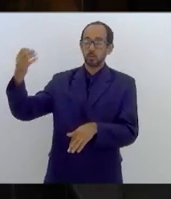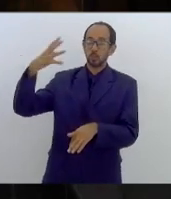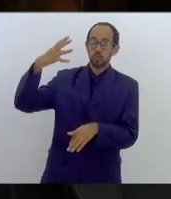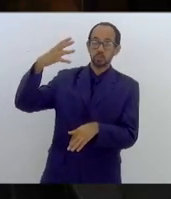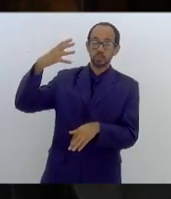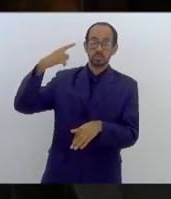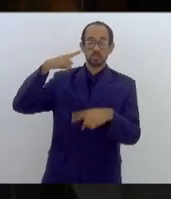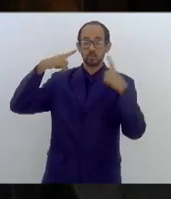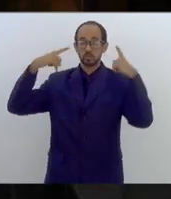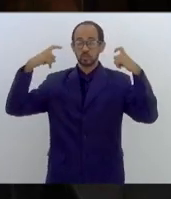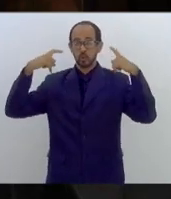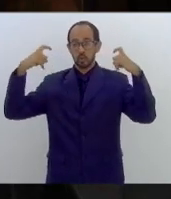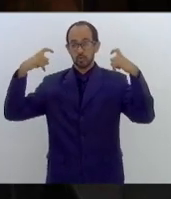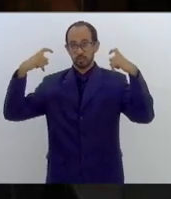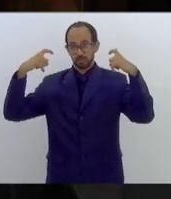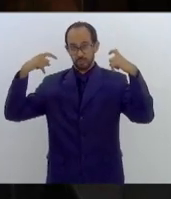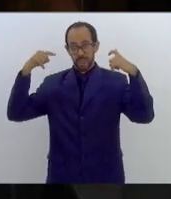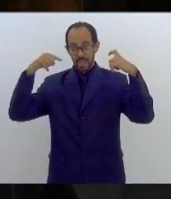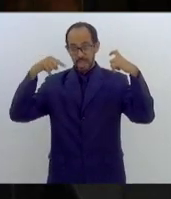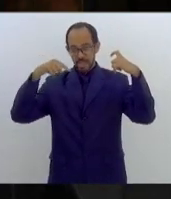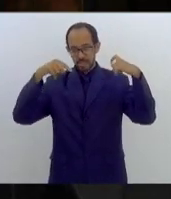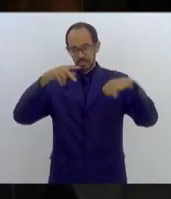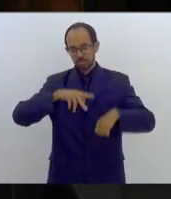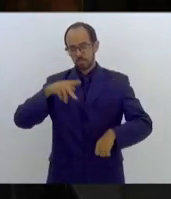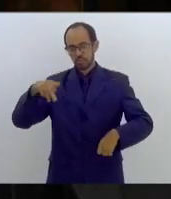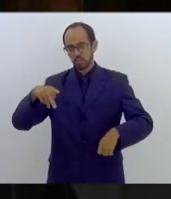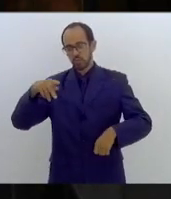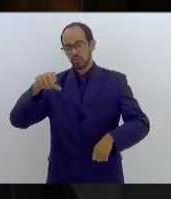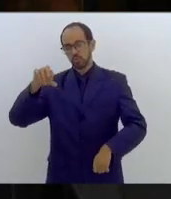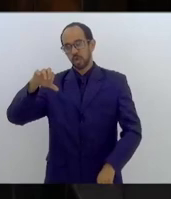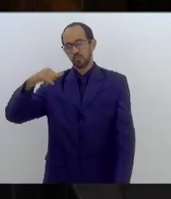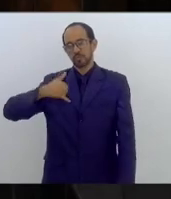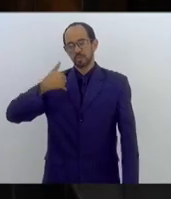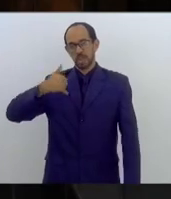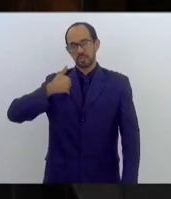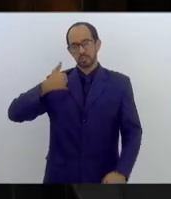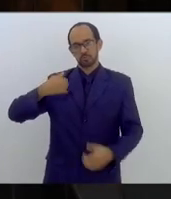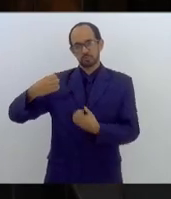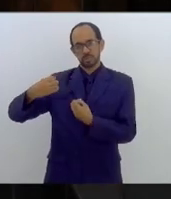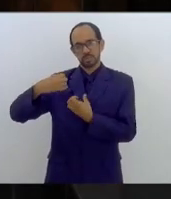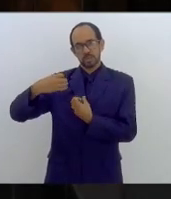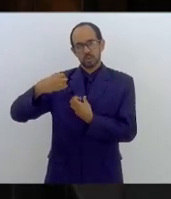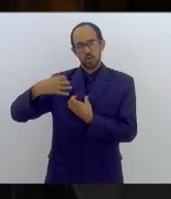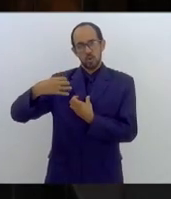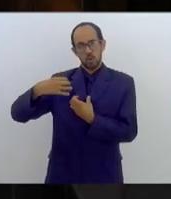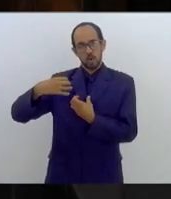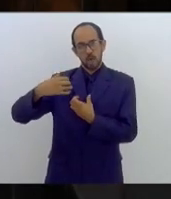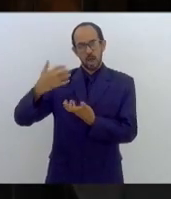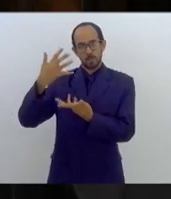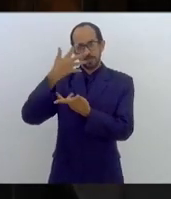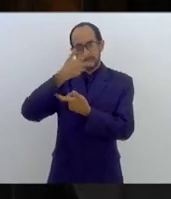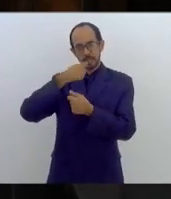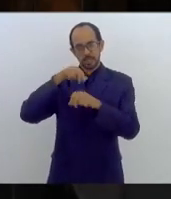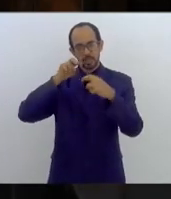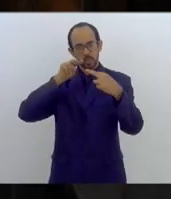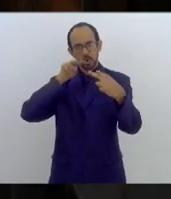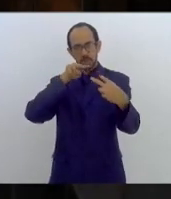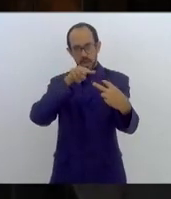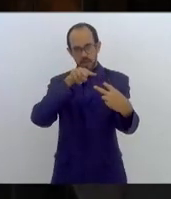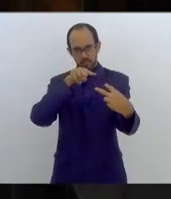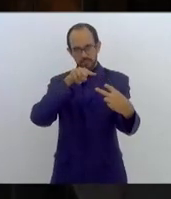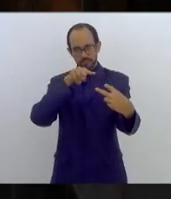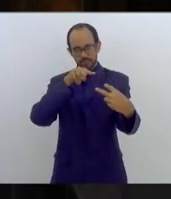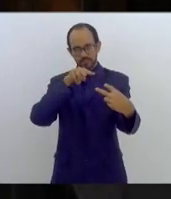E esse professor de 9 anos me ensinou a beleza do olhar, porque